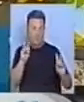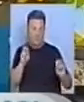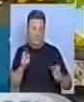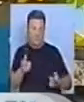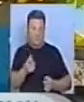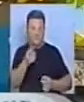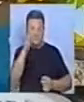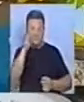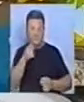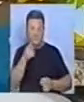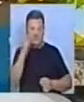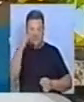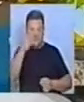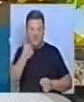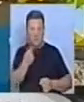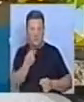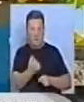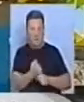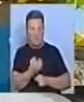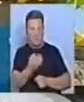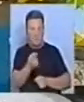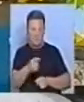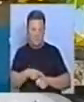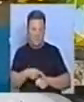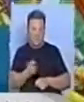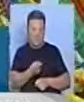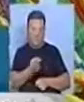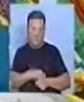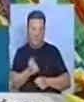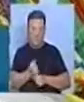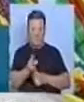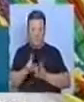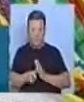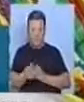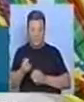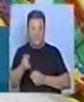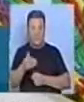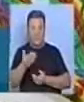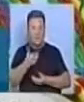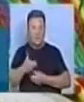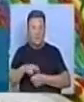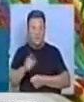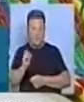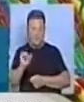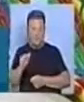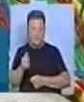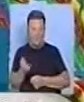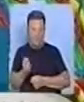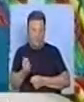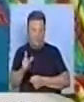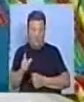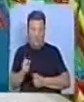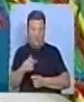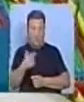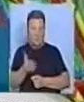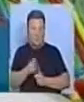sei que demorou dias a fazer isto. Sim, demorou uns tempos, fez o projeto, foi a convite do diretor da Bienal e depois estivemos aqui